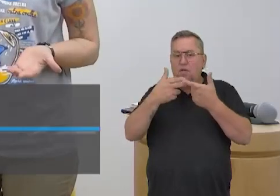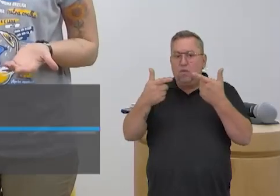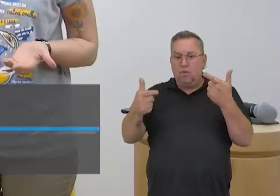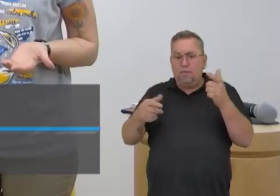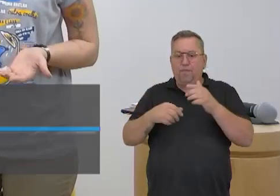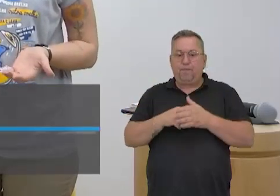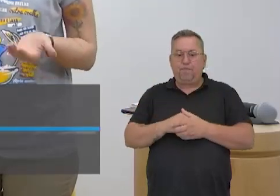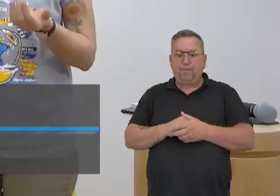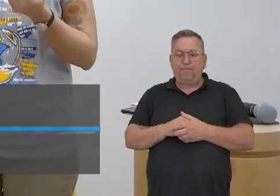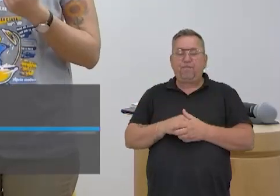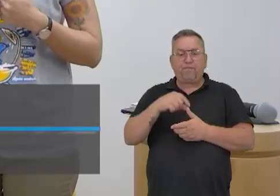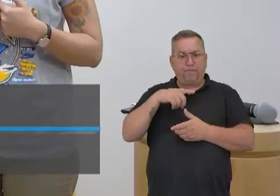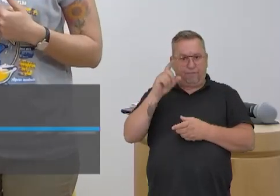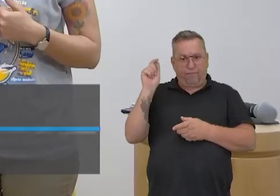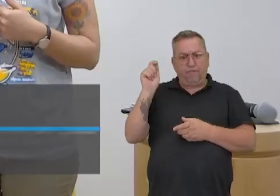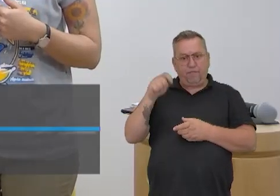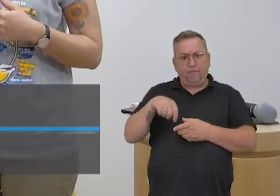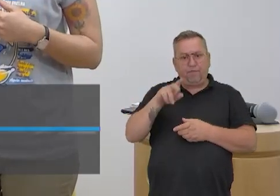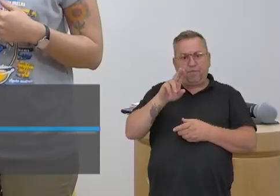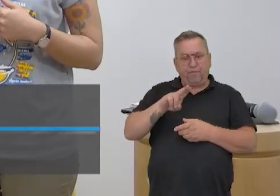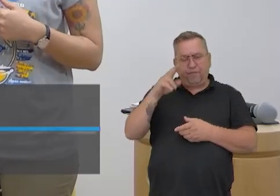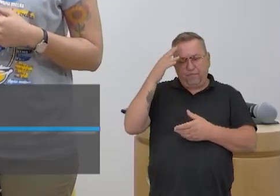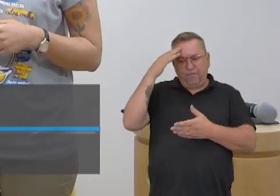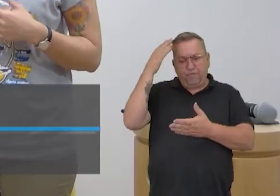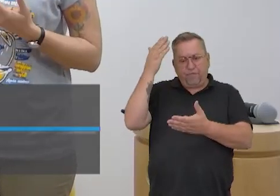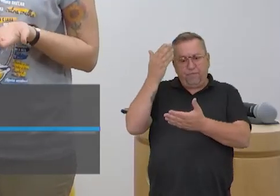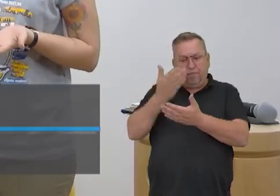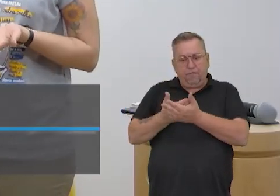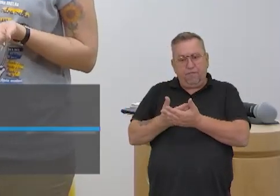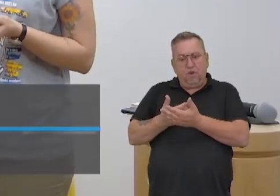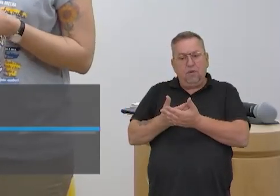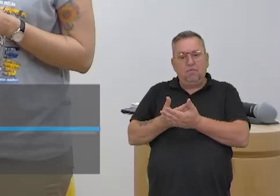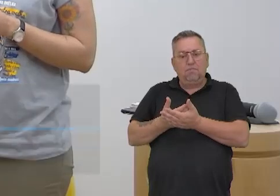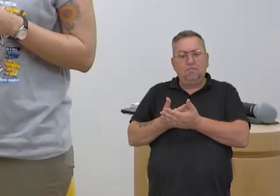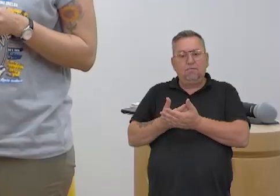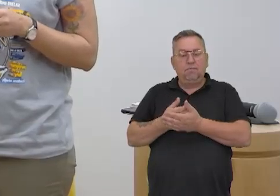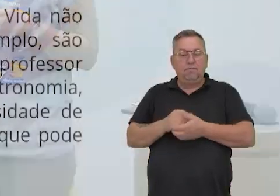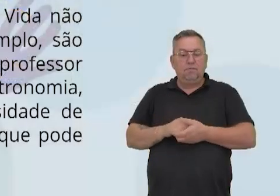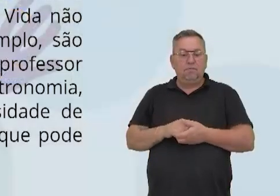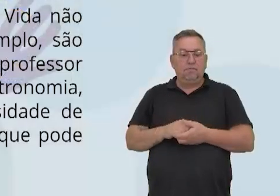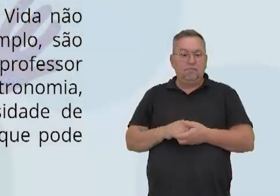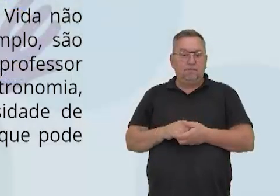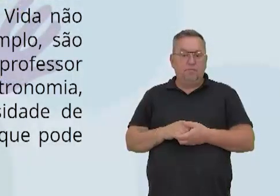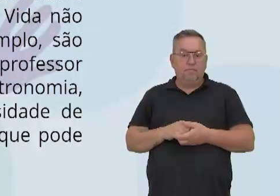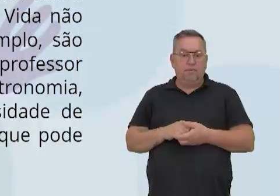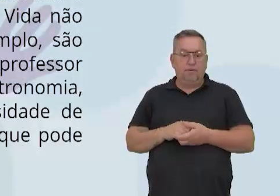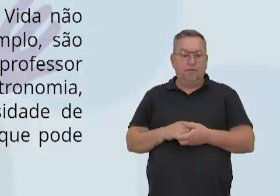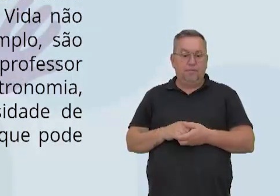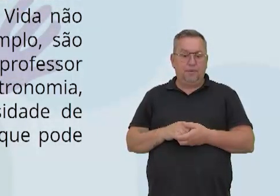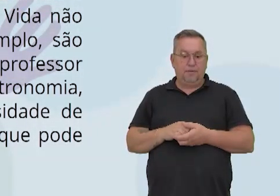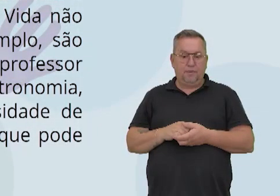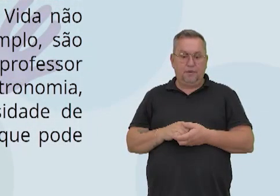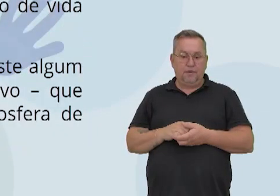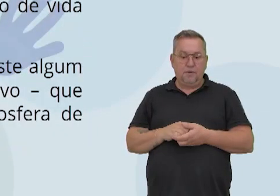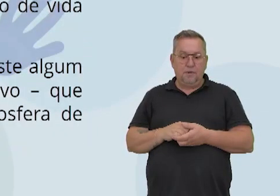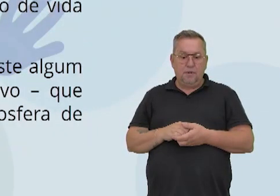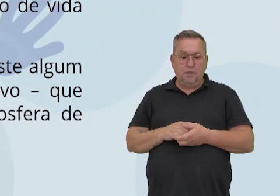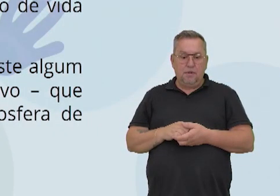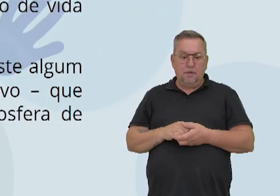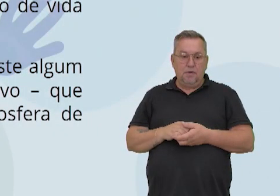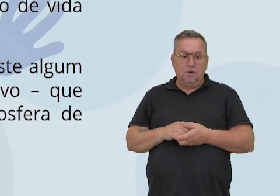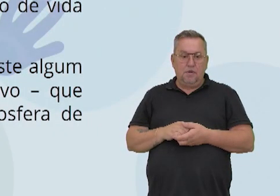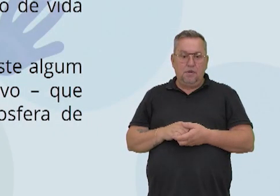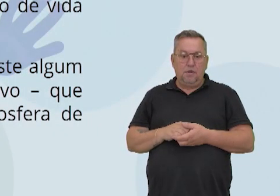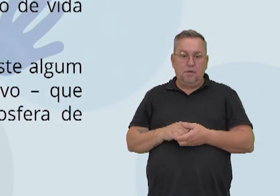de autoridade, tá? Que a gente pode confiar, ok? Então, continuando, pode pôr para eles.